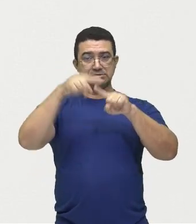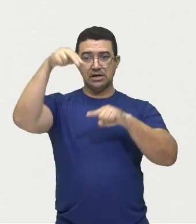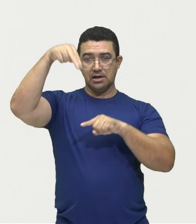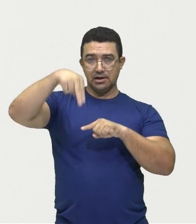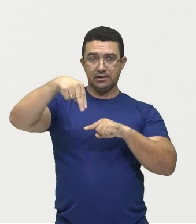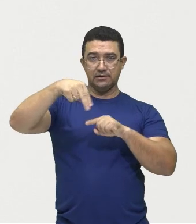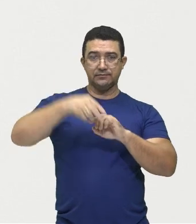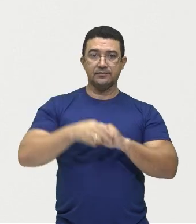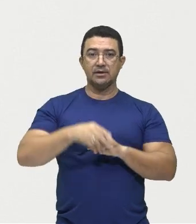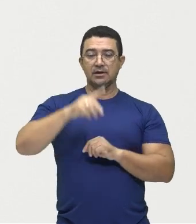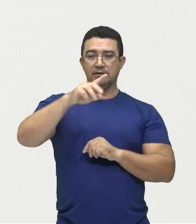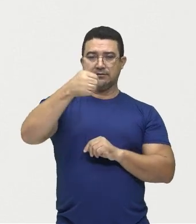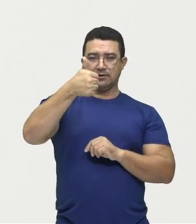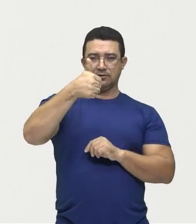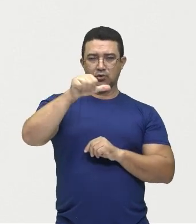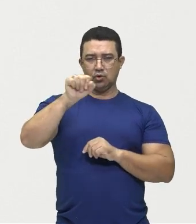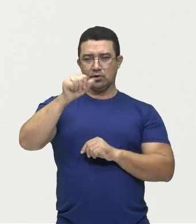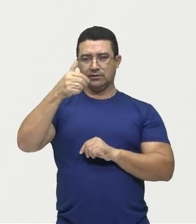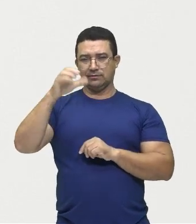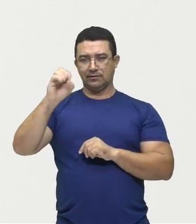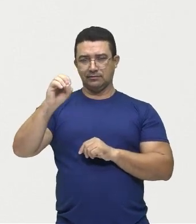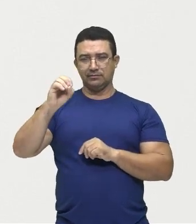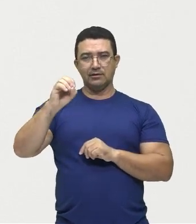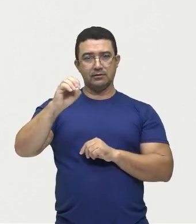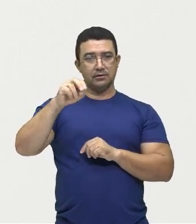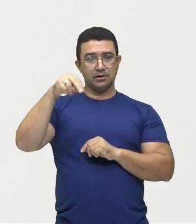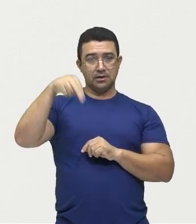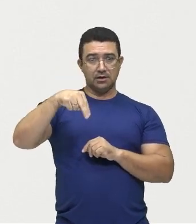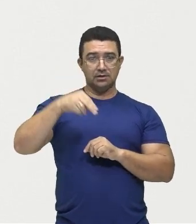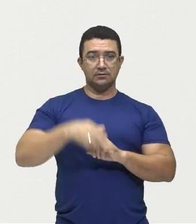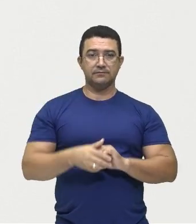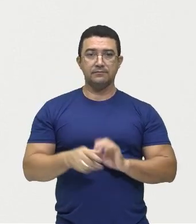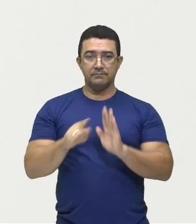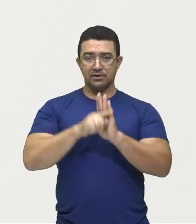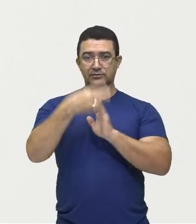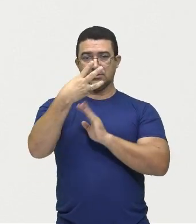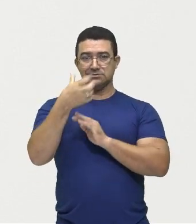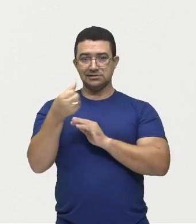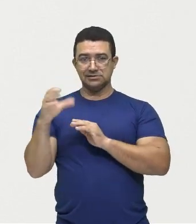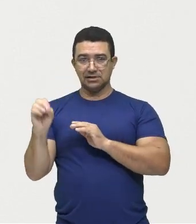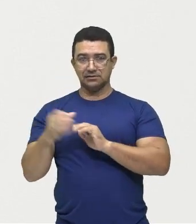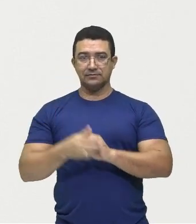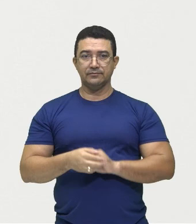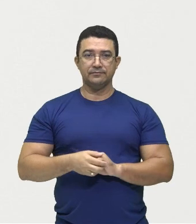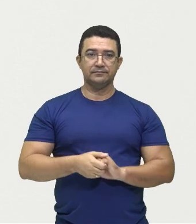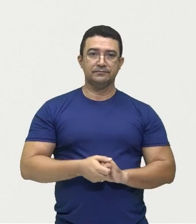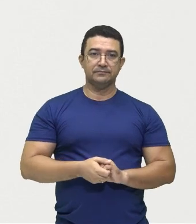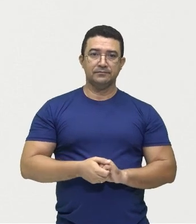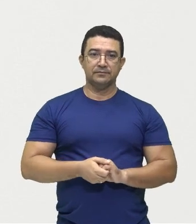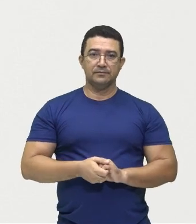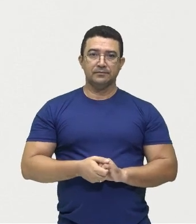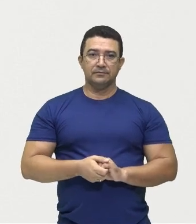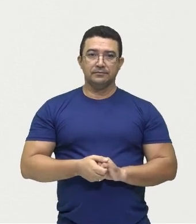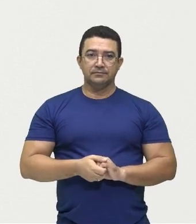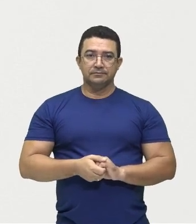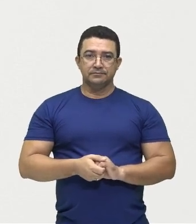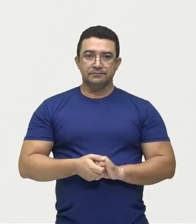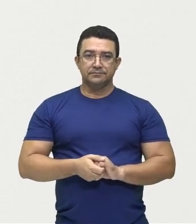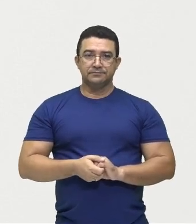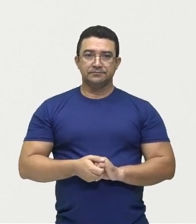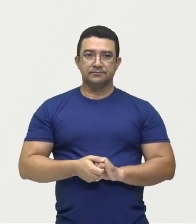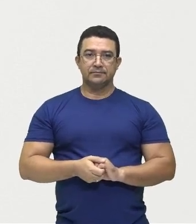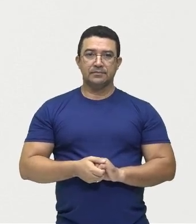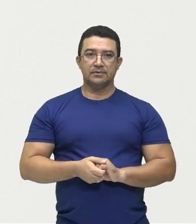deu 180n, depois 180 vezes menos 2, né, que deu menos 360,